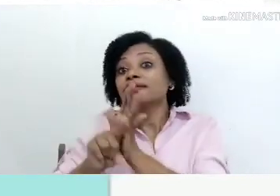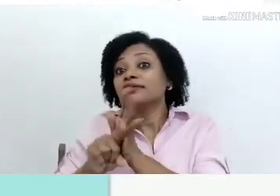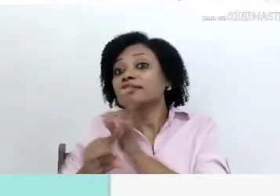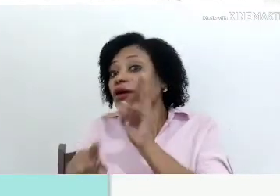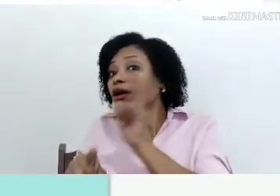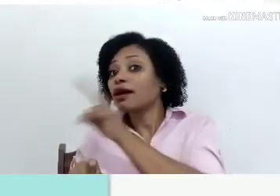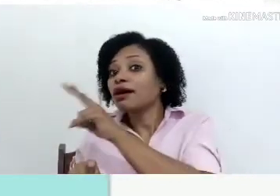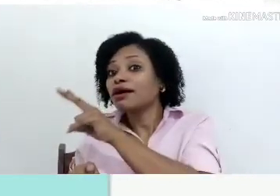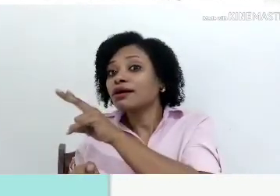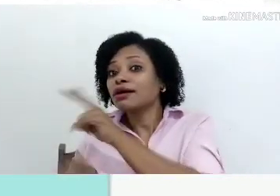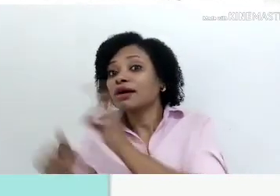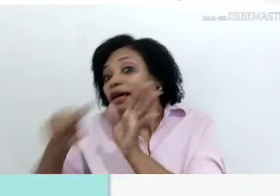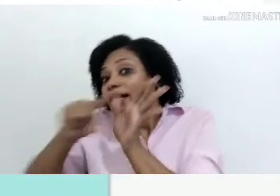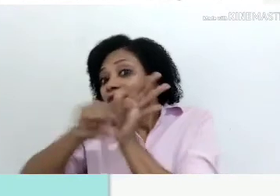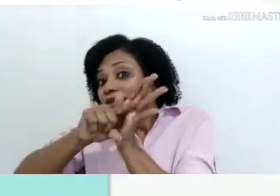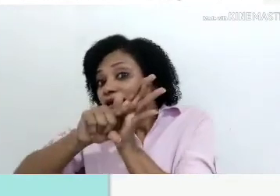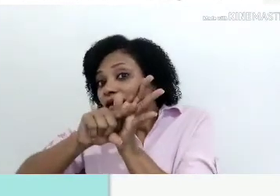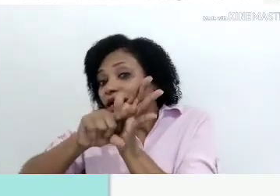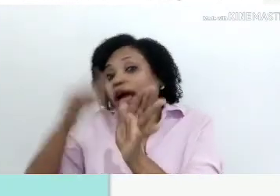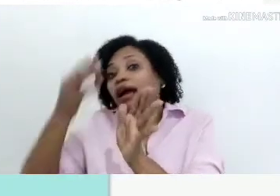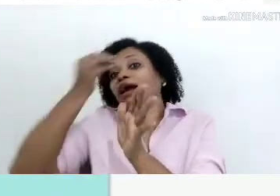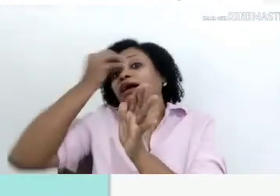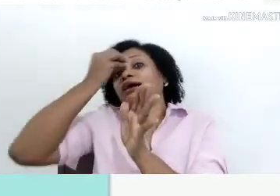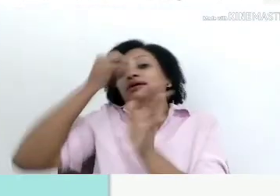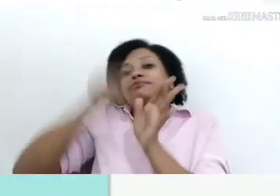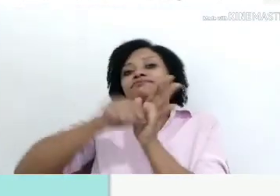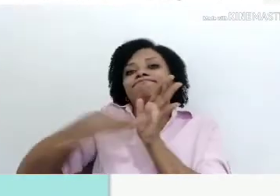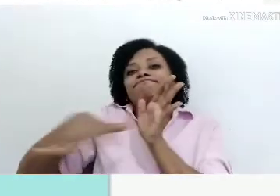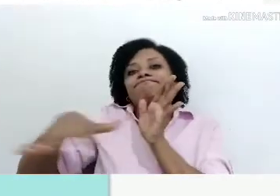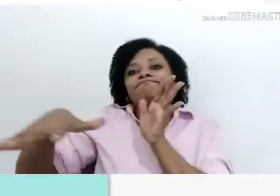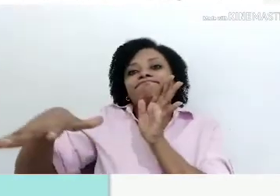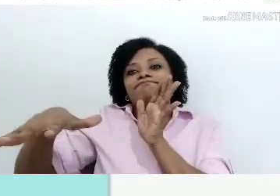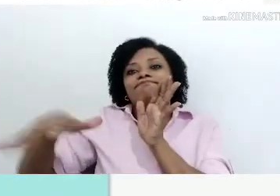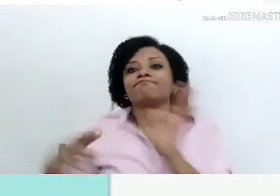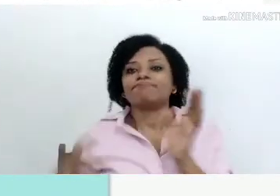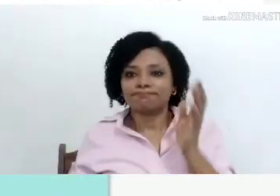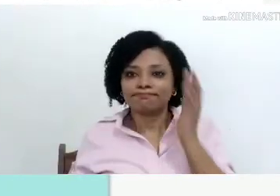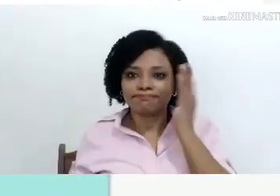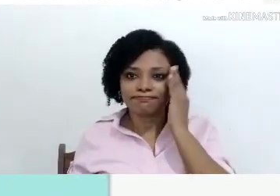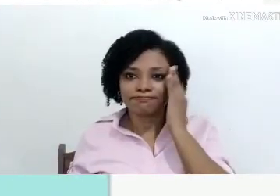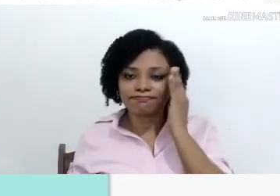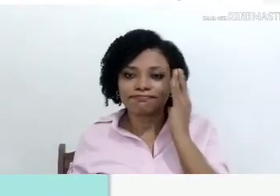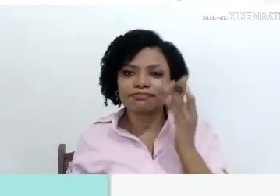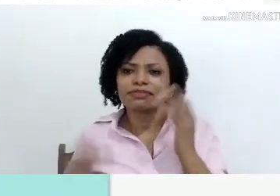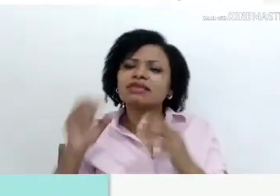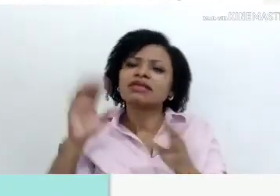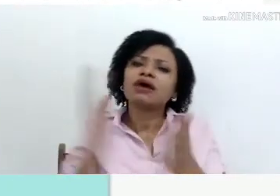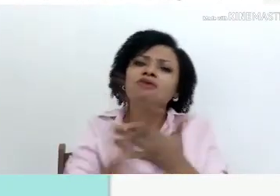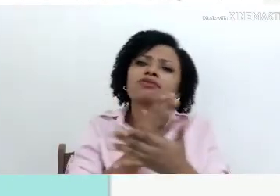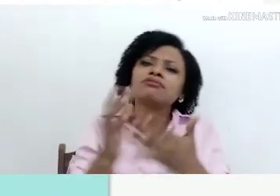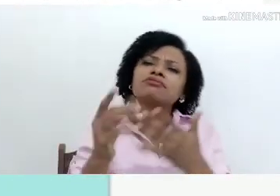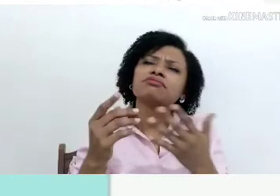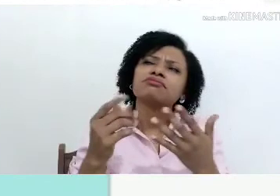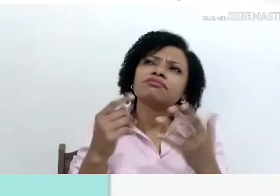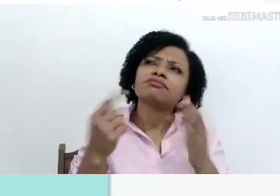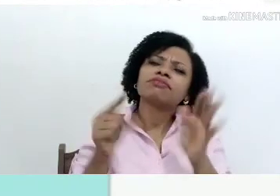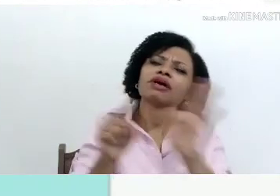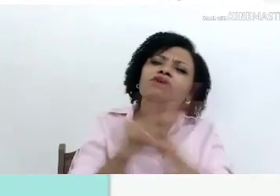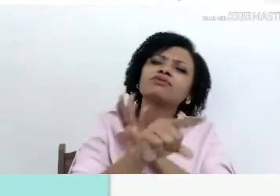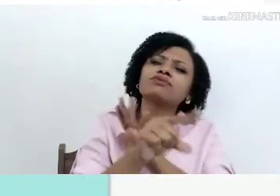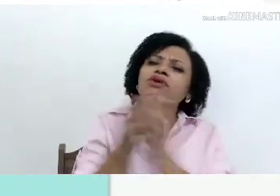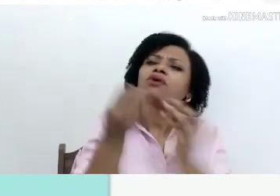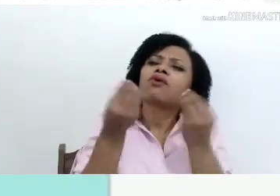ele separadamente ele assume o sinal negativo. Vocês podem me perguntar, mas professora, como é que eu vou calcular esse valor?